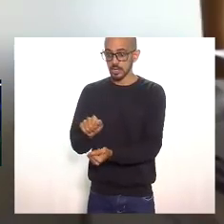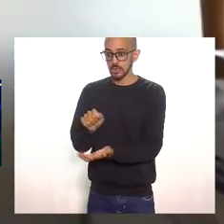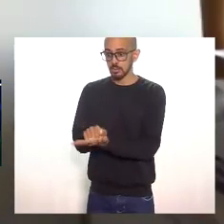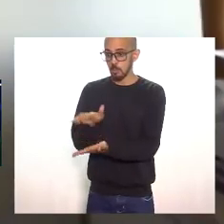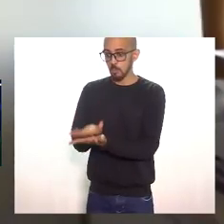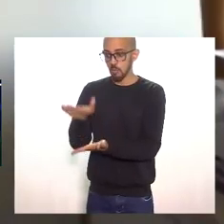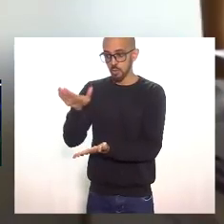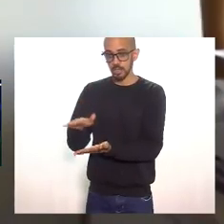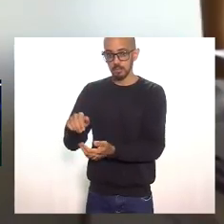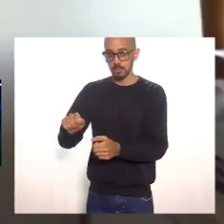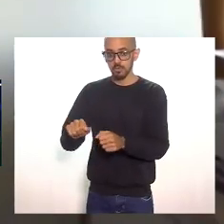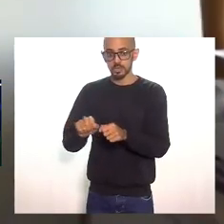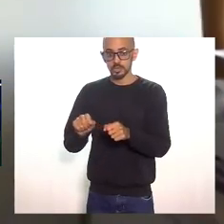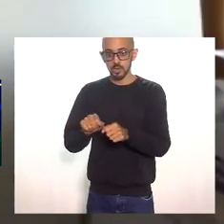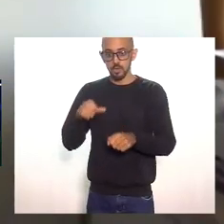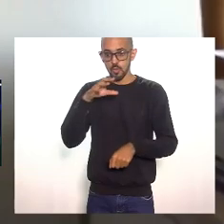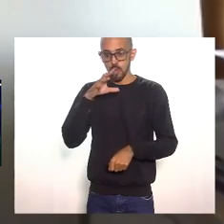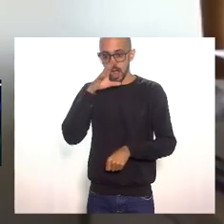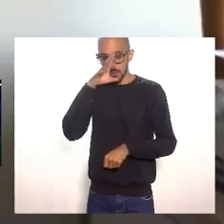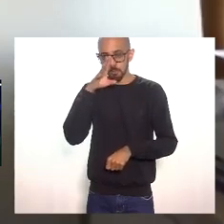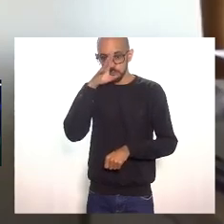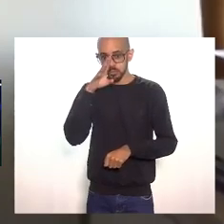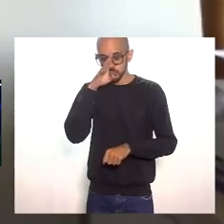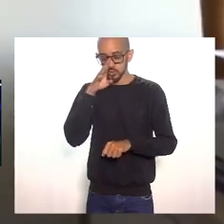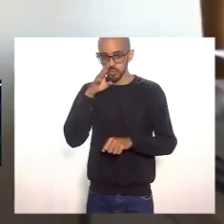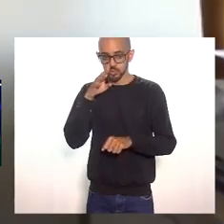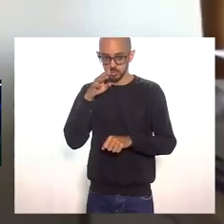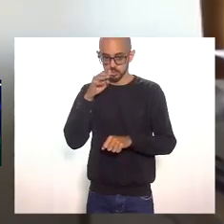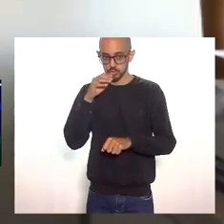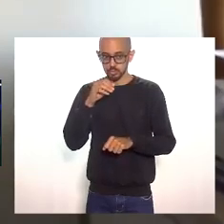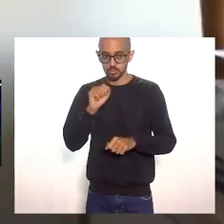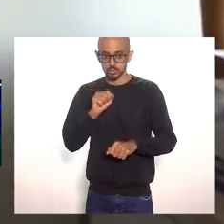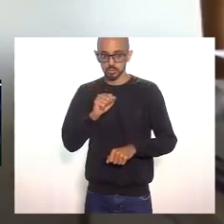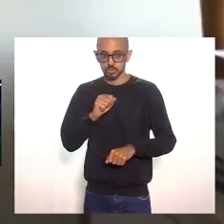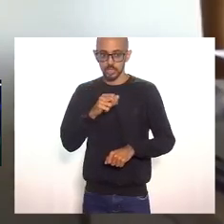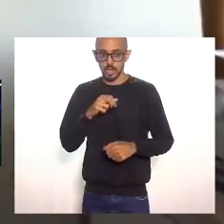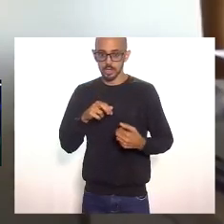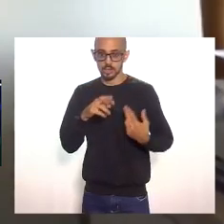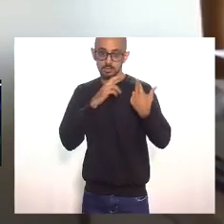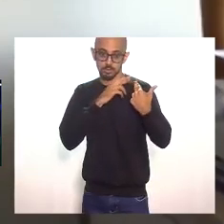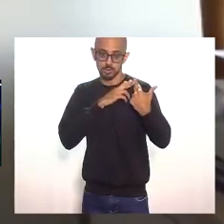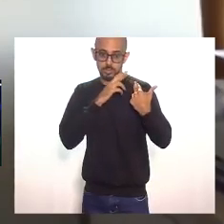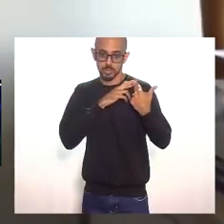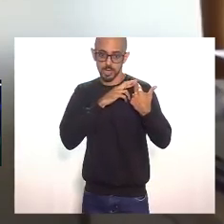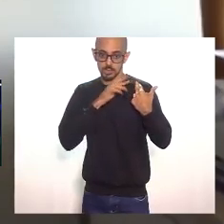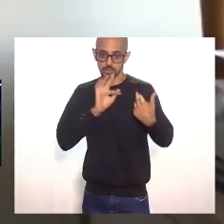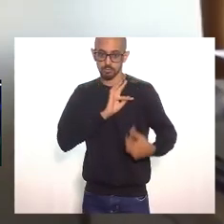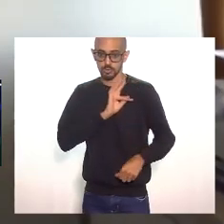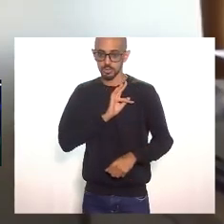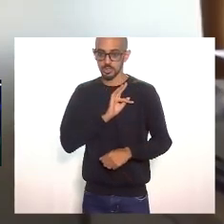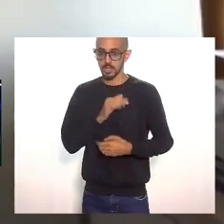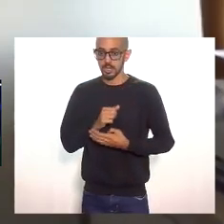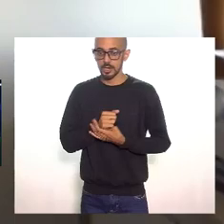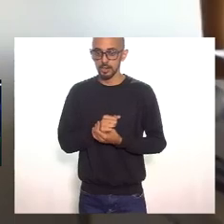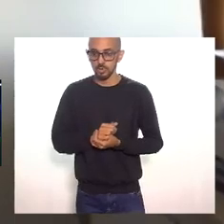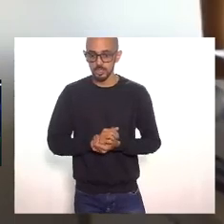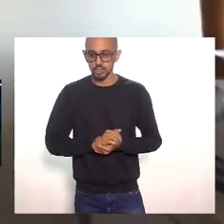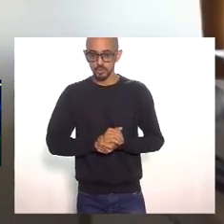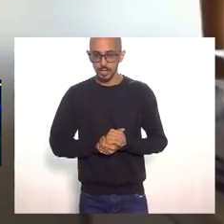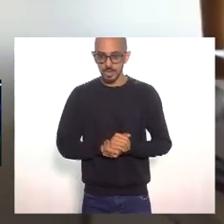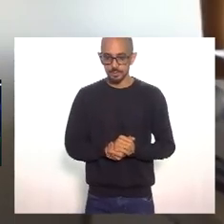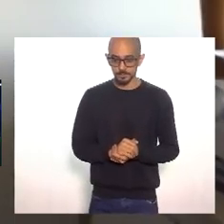para abusar de sua autoridade. Enquanto isso, as irregularidades podem até